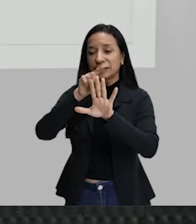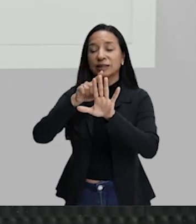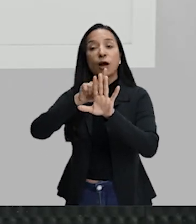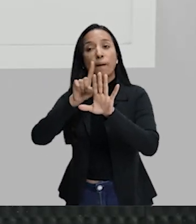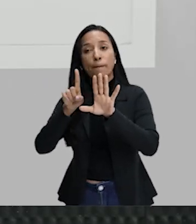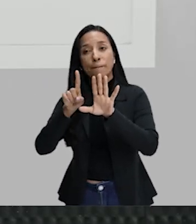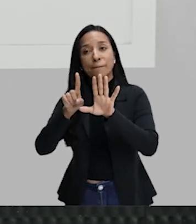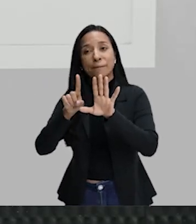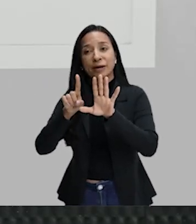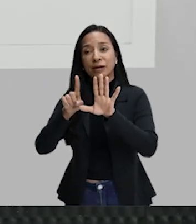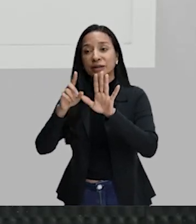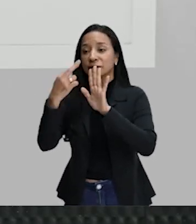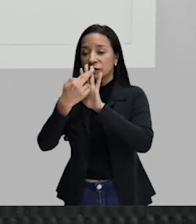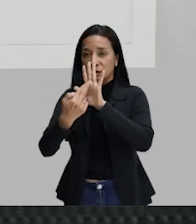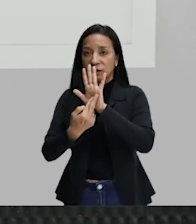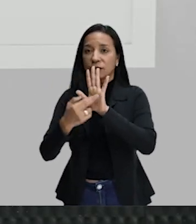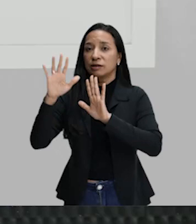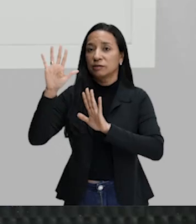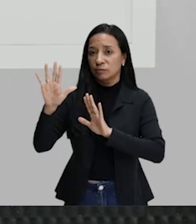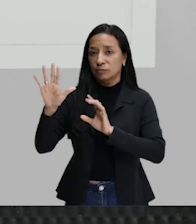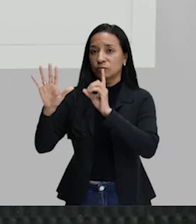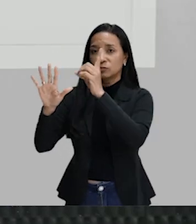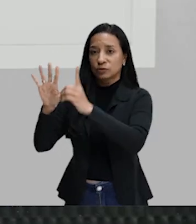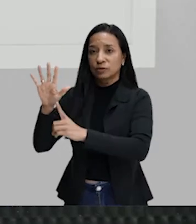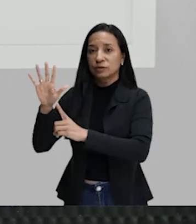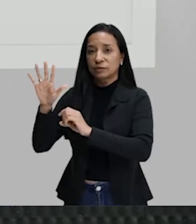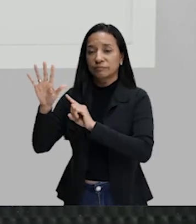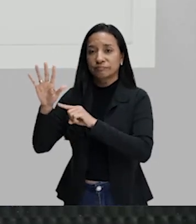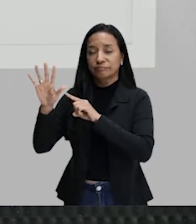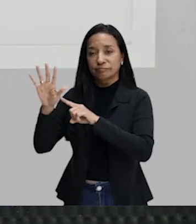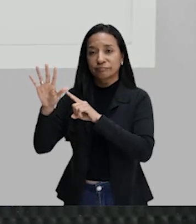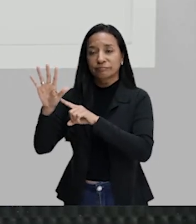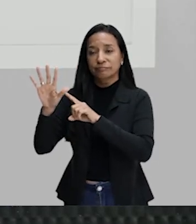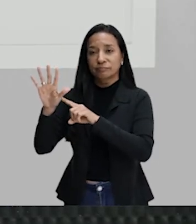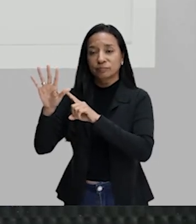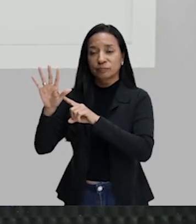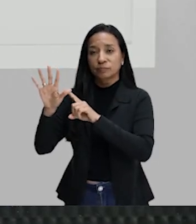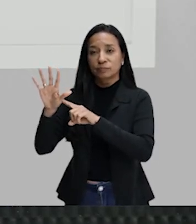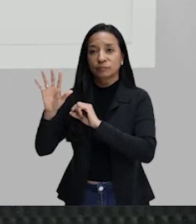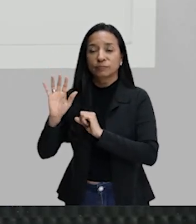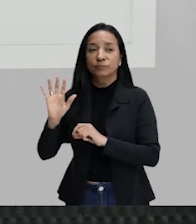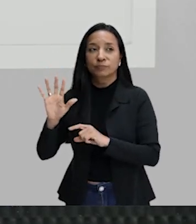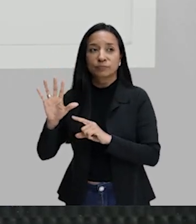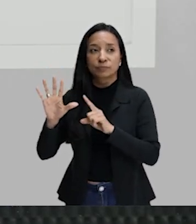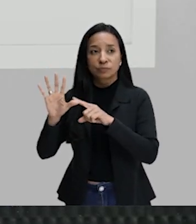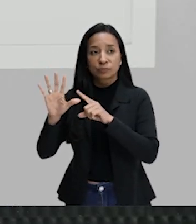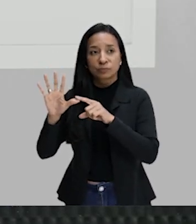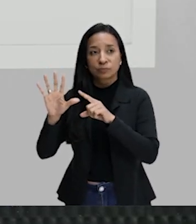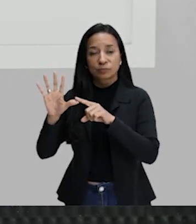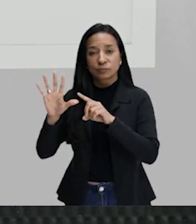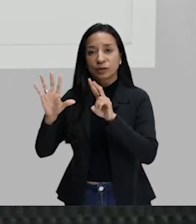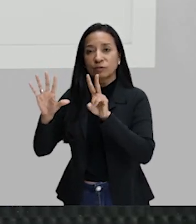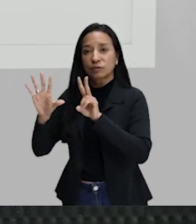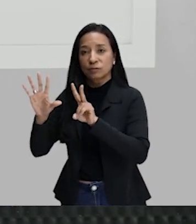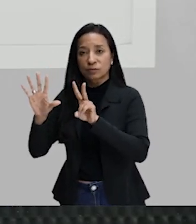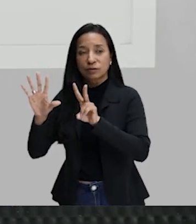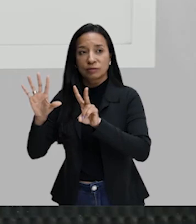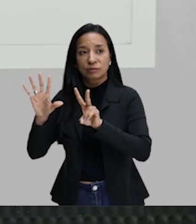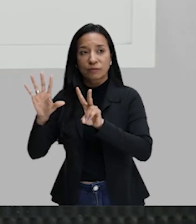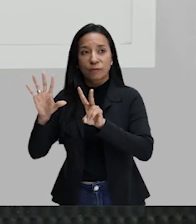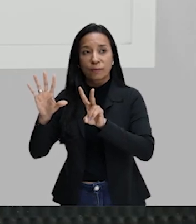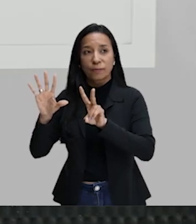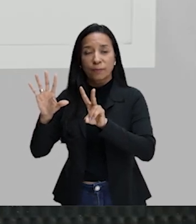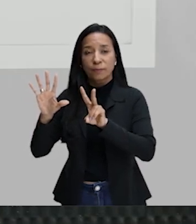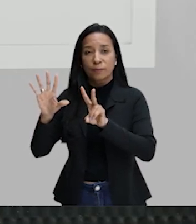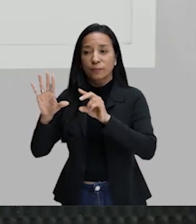ele vai apontar na direção do campo. Então ele aponta aqui